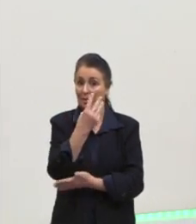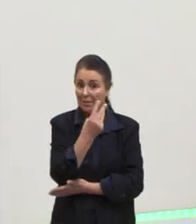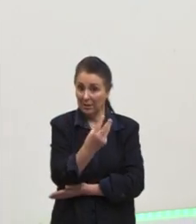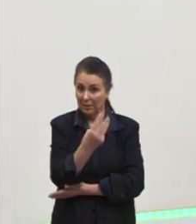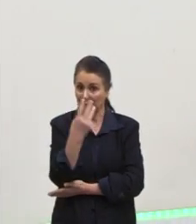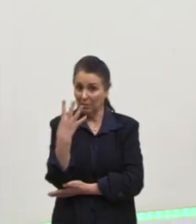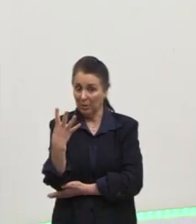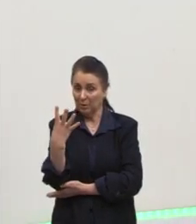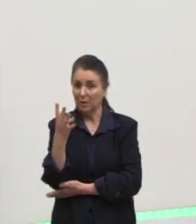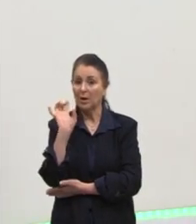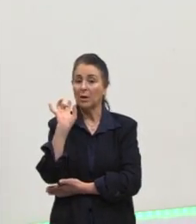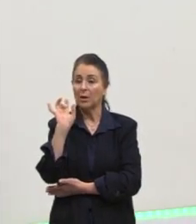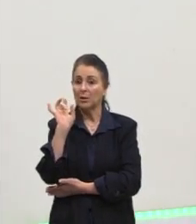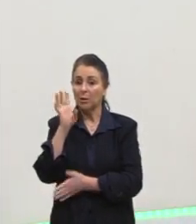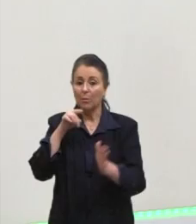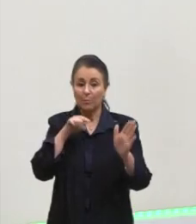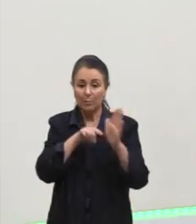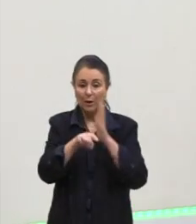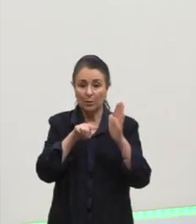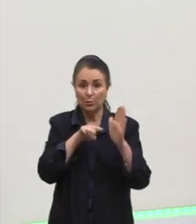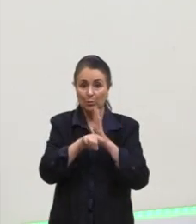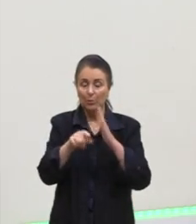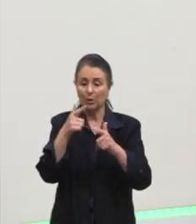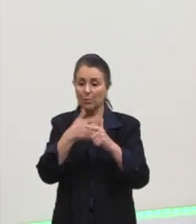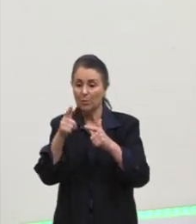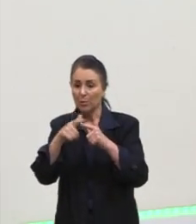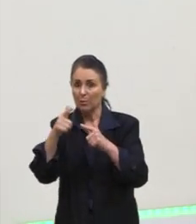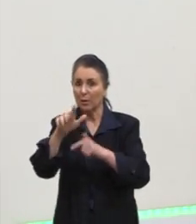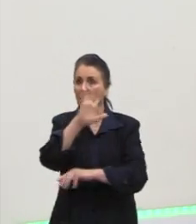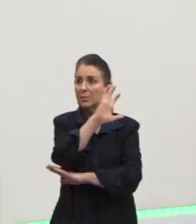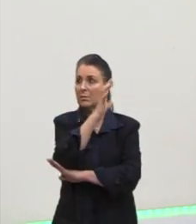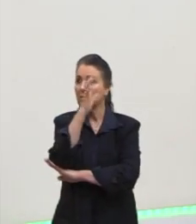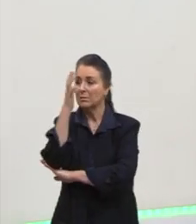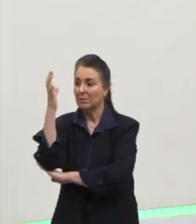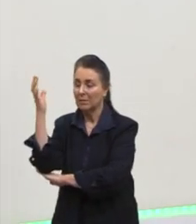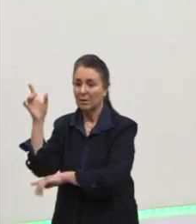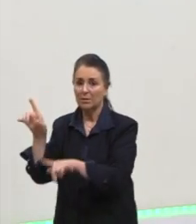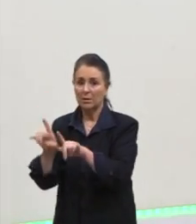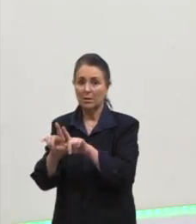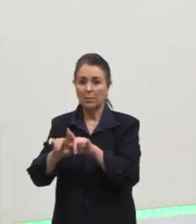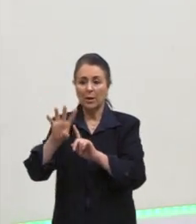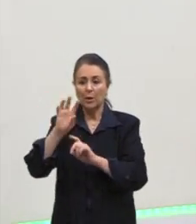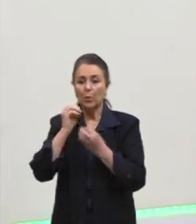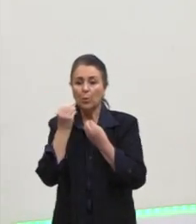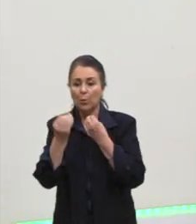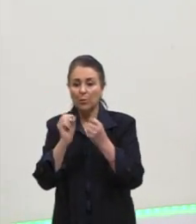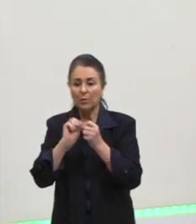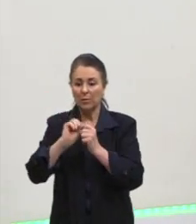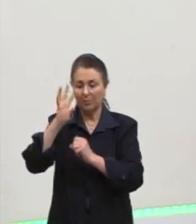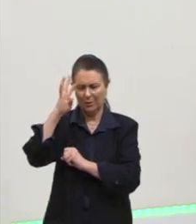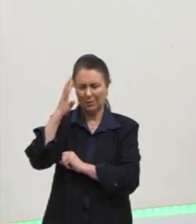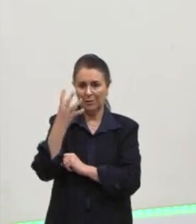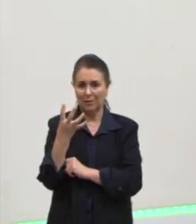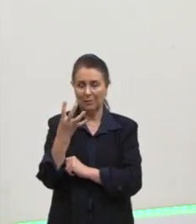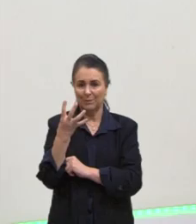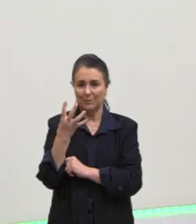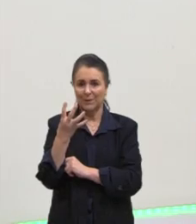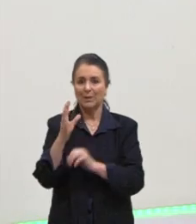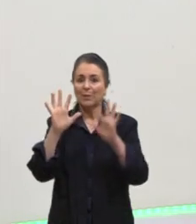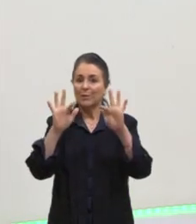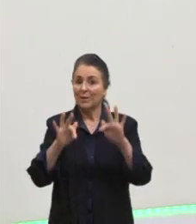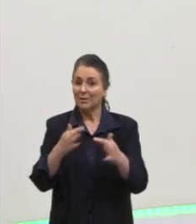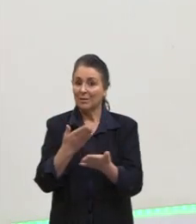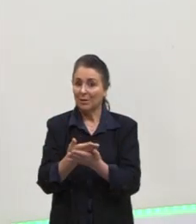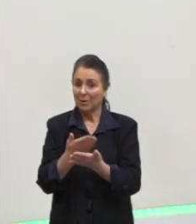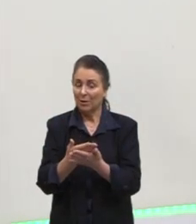vai ser só sobre de problemas ambientais e também possíveis soluções para elas Então nós vamos finalizar